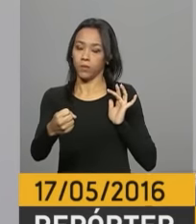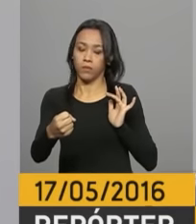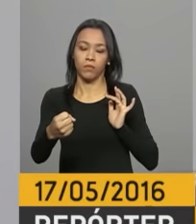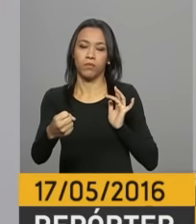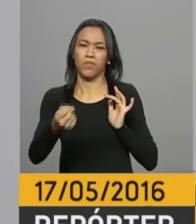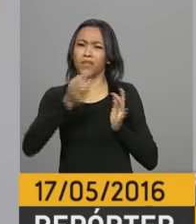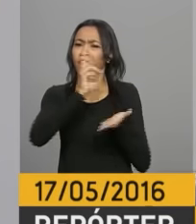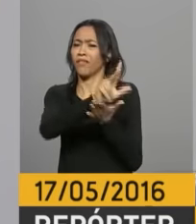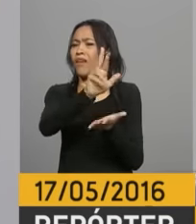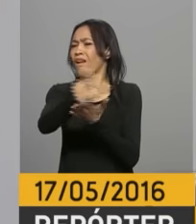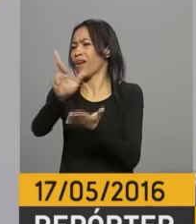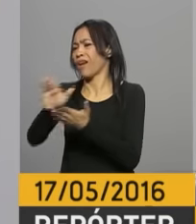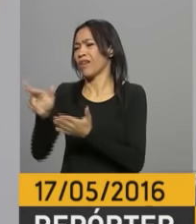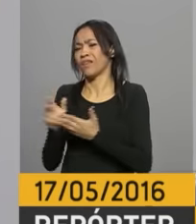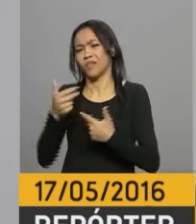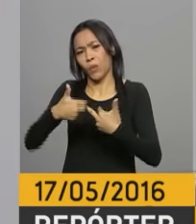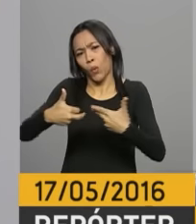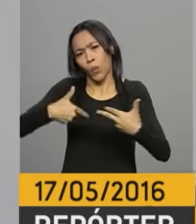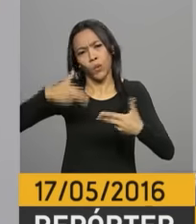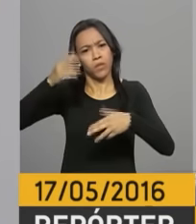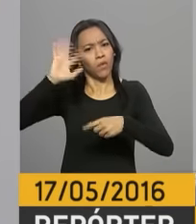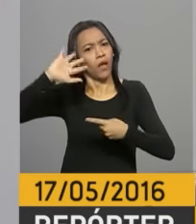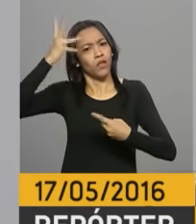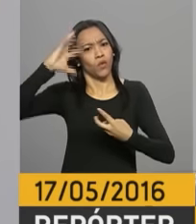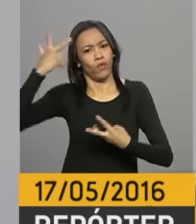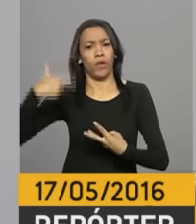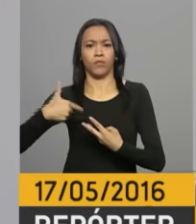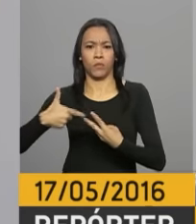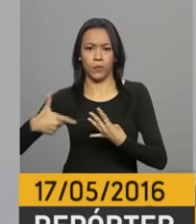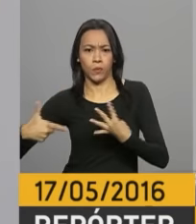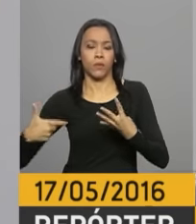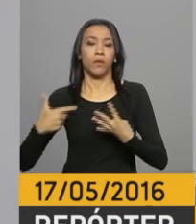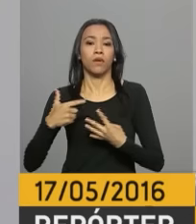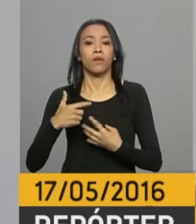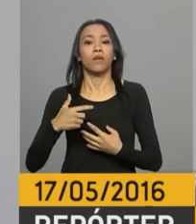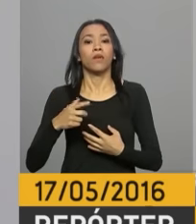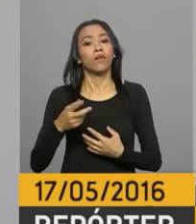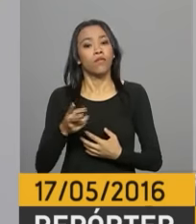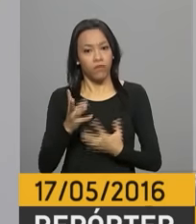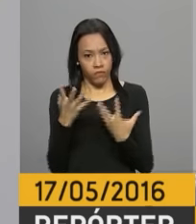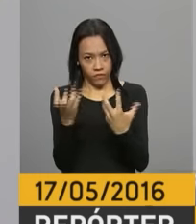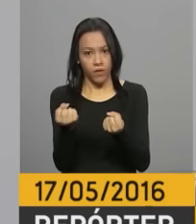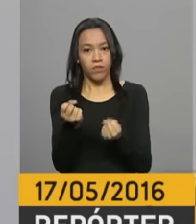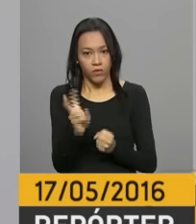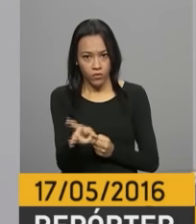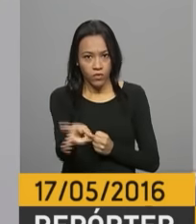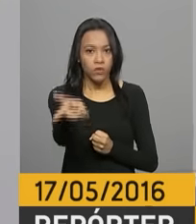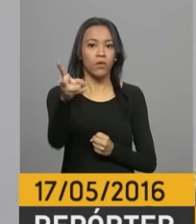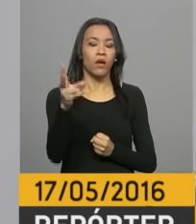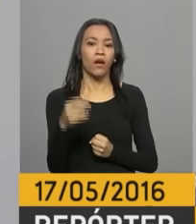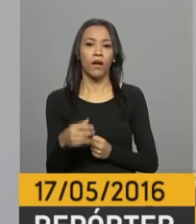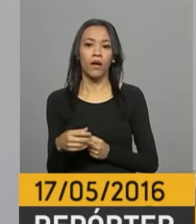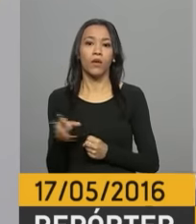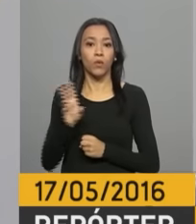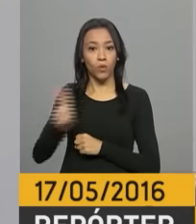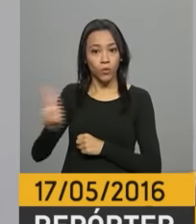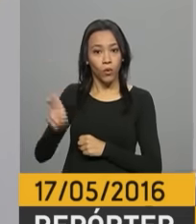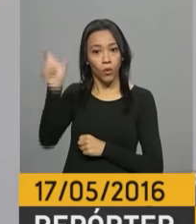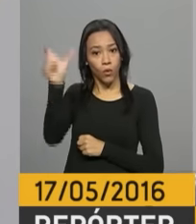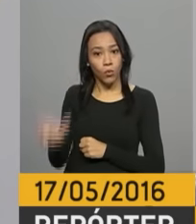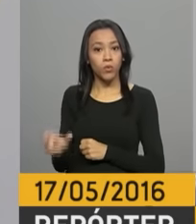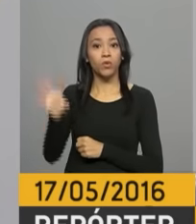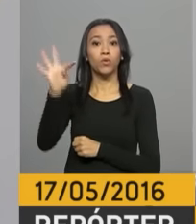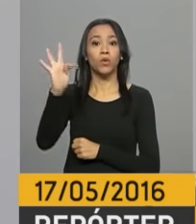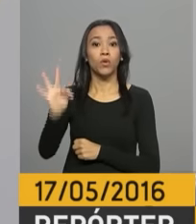institucionais diversas, mas certamente continuaremos com o concurso do presidente Tombini, não mais no